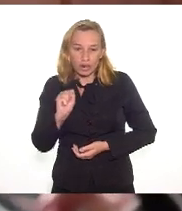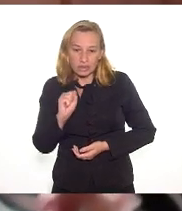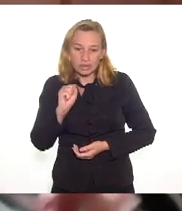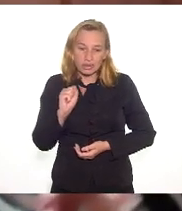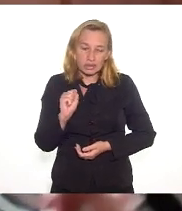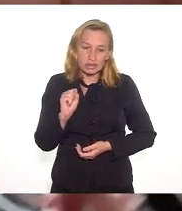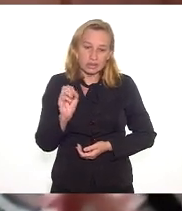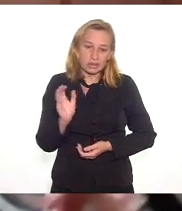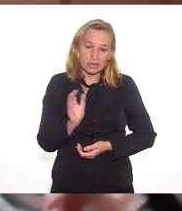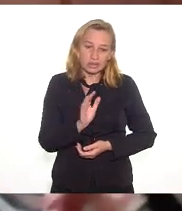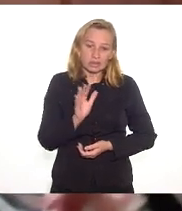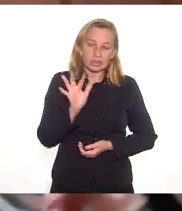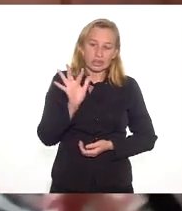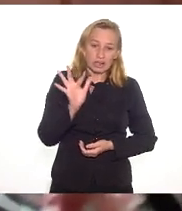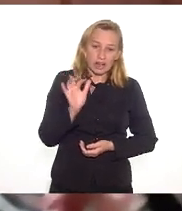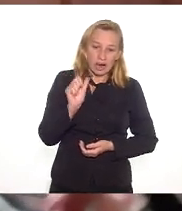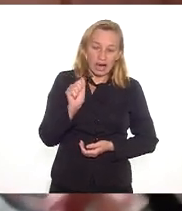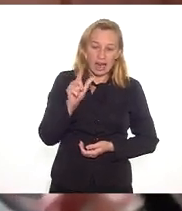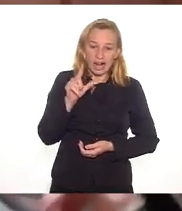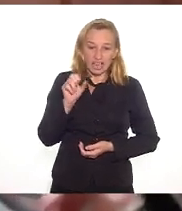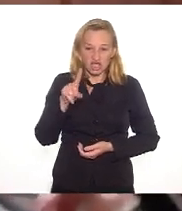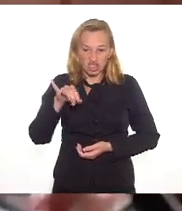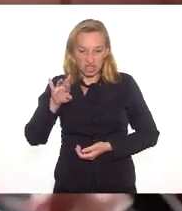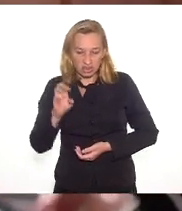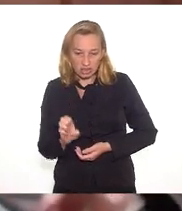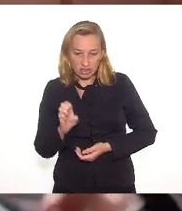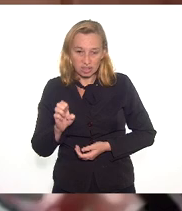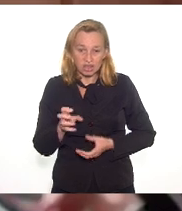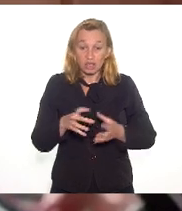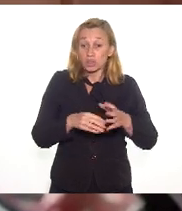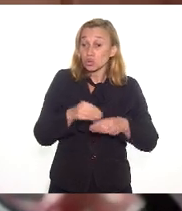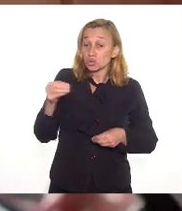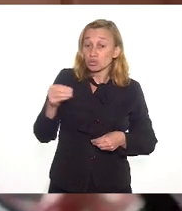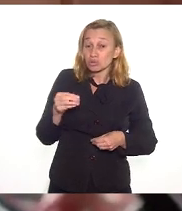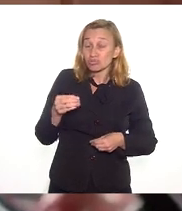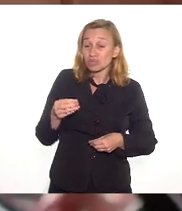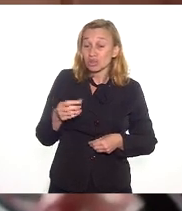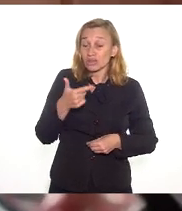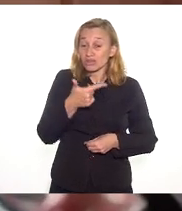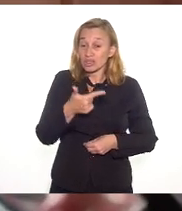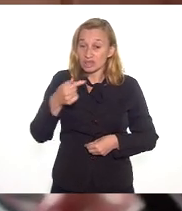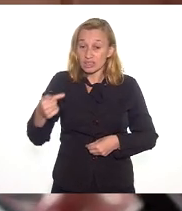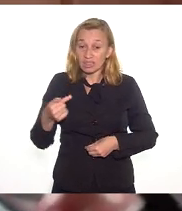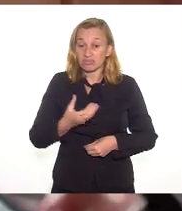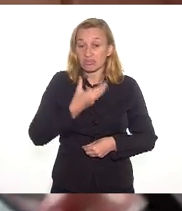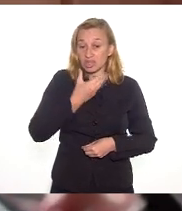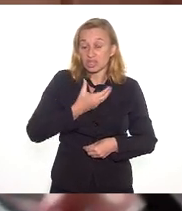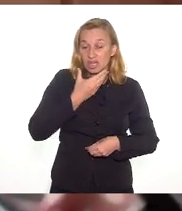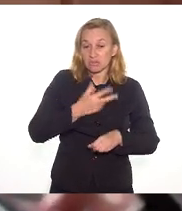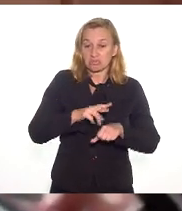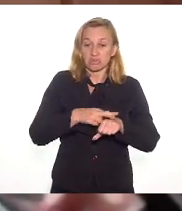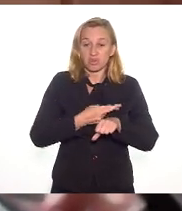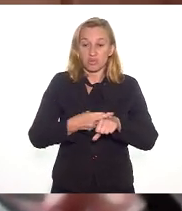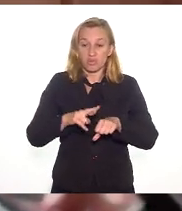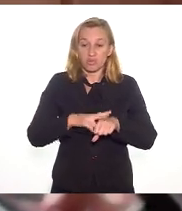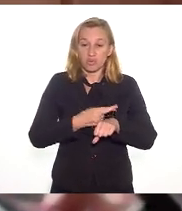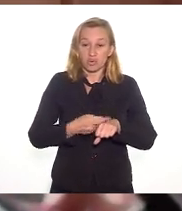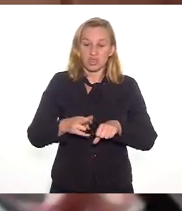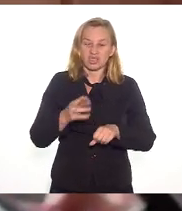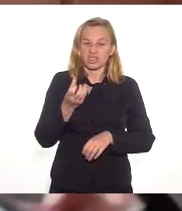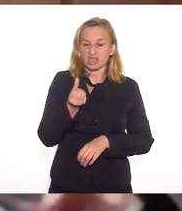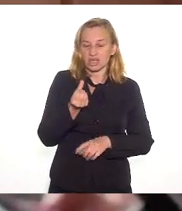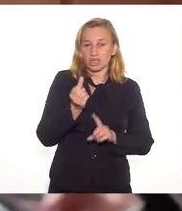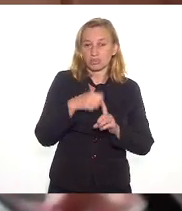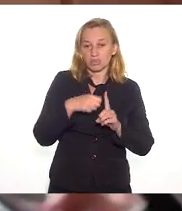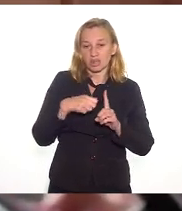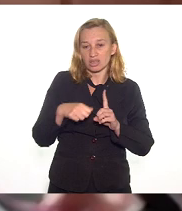Alexandre, meninos desaparecidos desde o dia 27 de dezembro em Belfor Roxo. Já vamos para quase